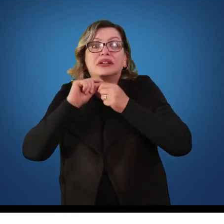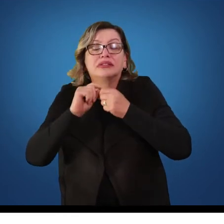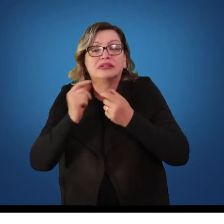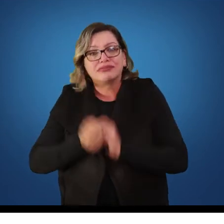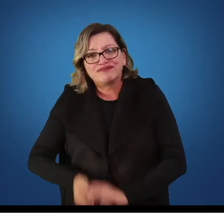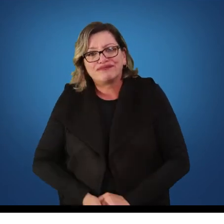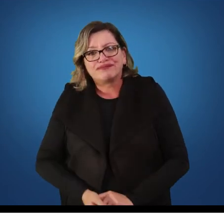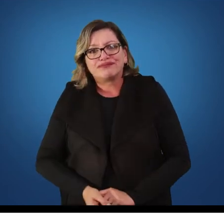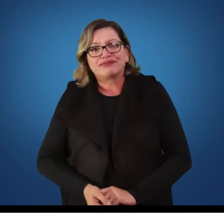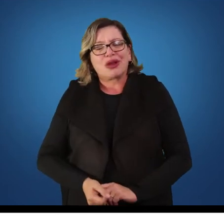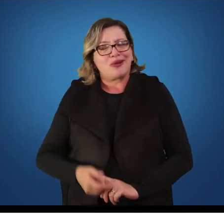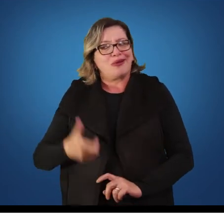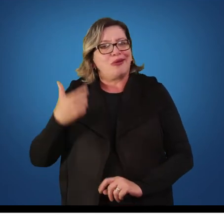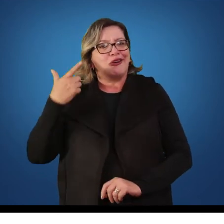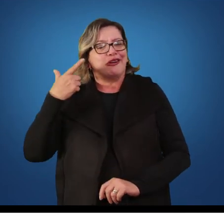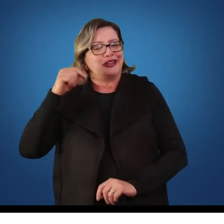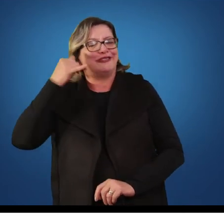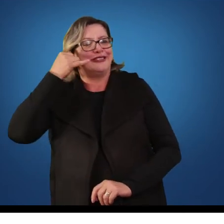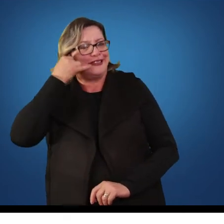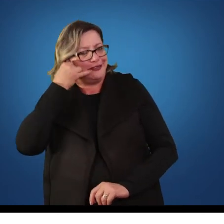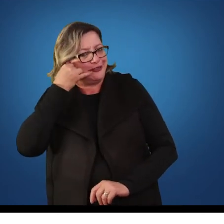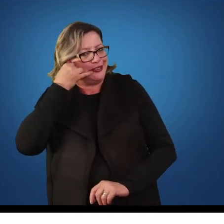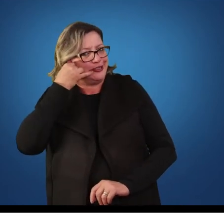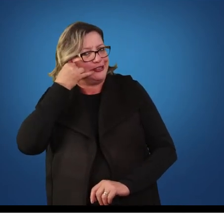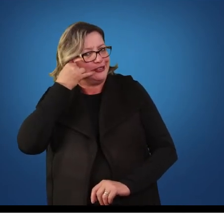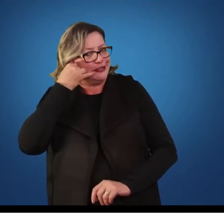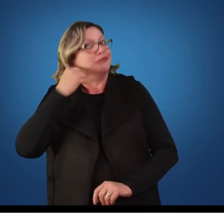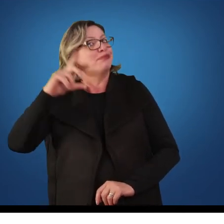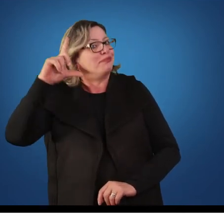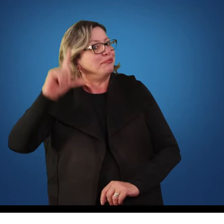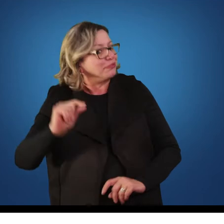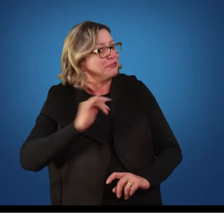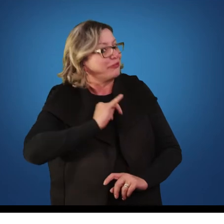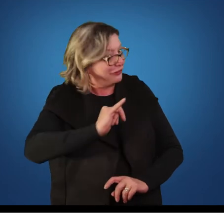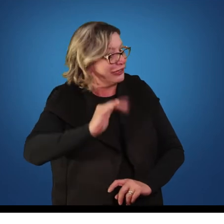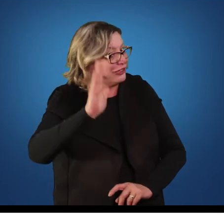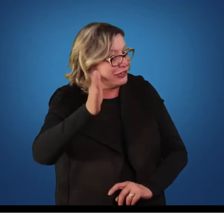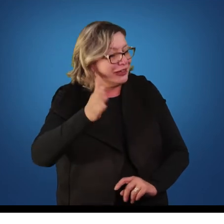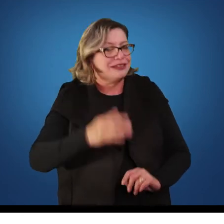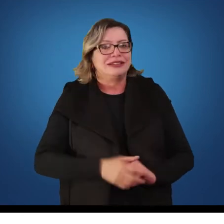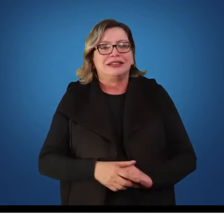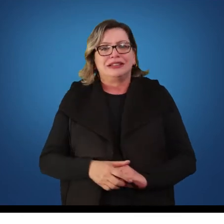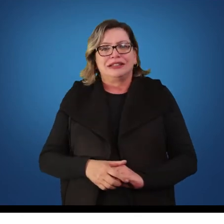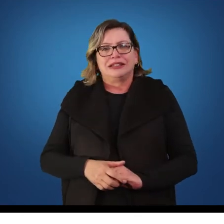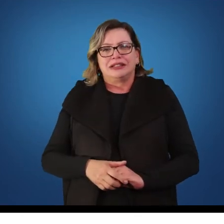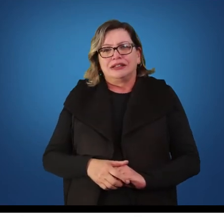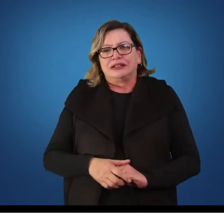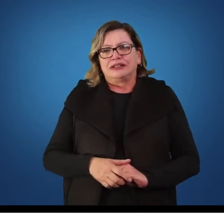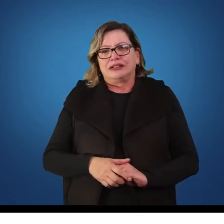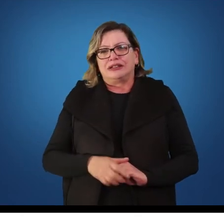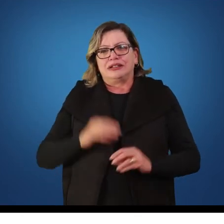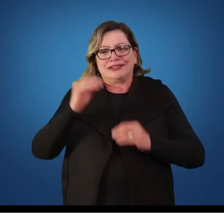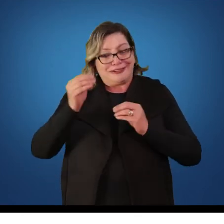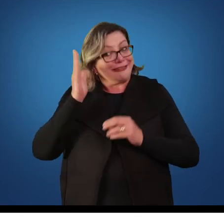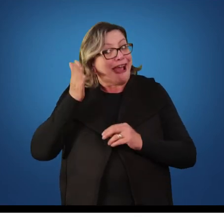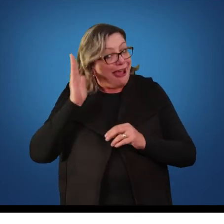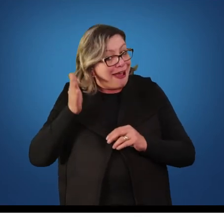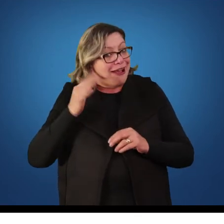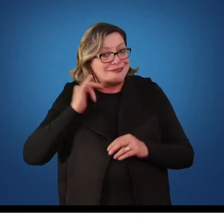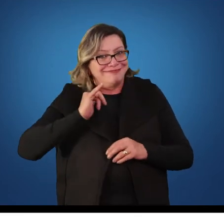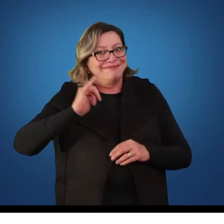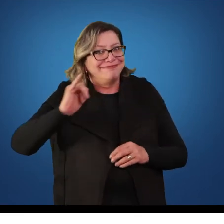celular tocando aí eu falei ou seja não pode um celular que na ordem já falei isso